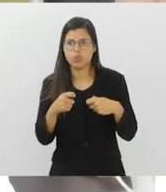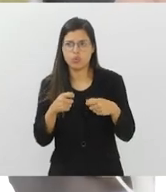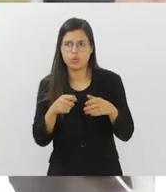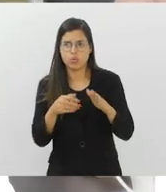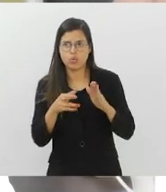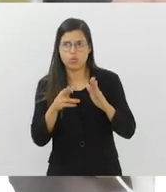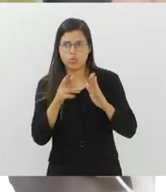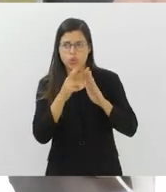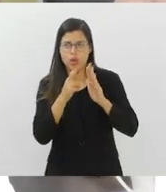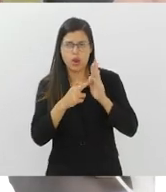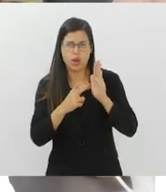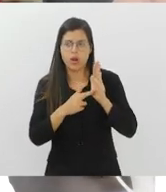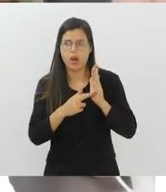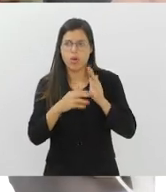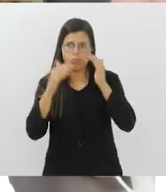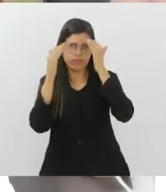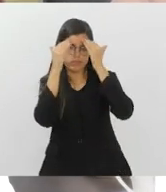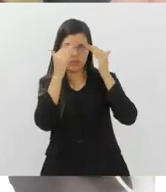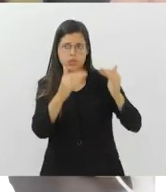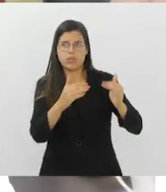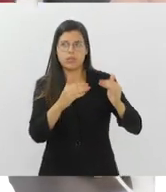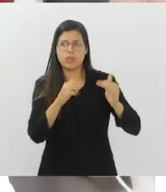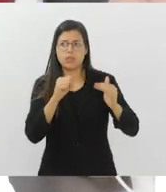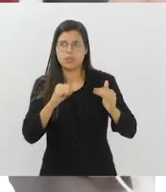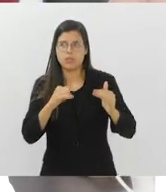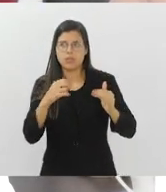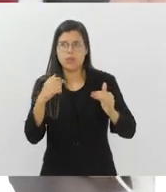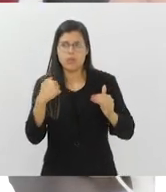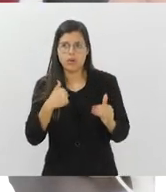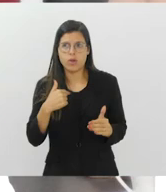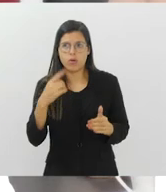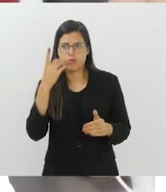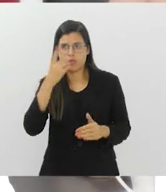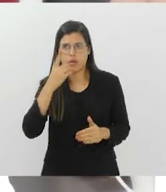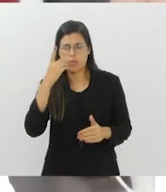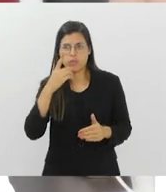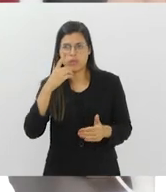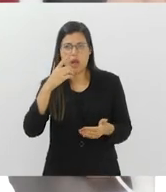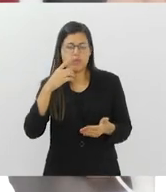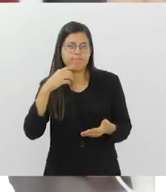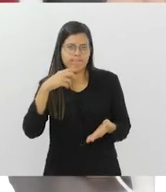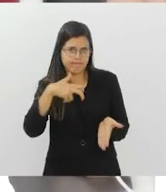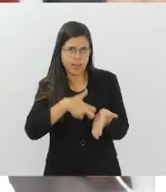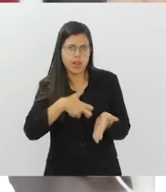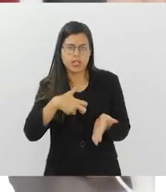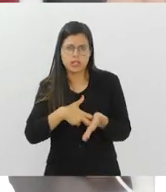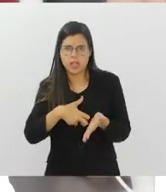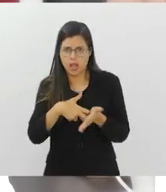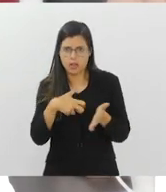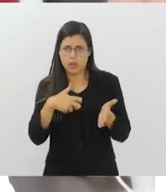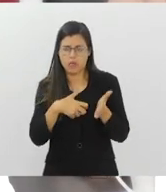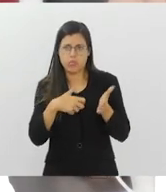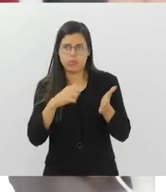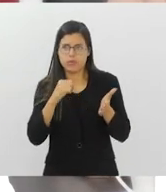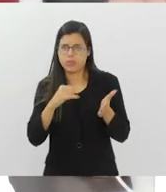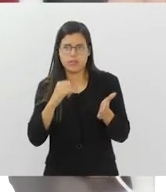somos penalizados por conta desse regimento. Então, eu estou até quebrando o protocolo e dizendo para vocês que não é má vontade da minha parte. Vocês me conhecem